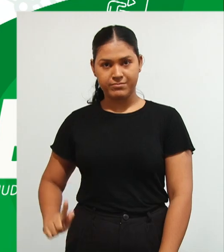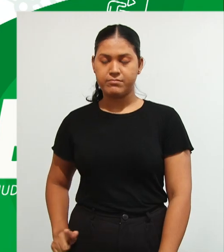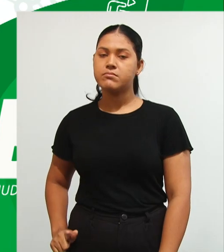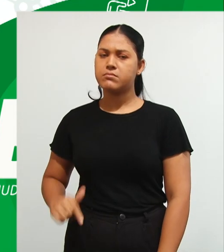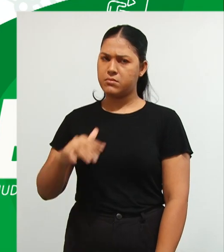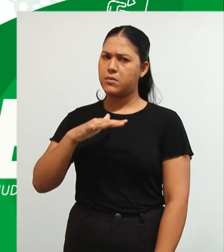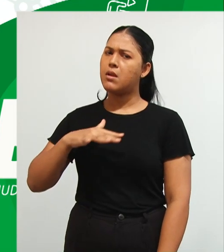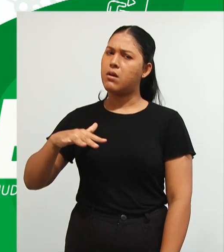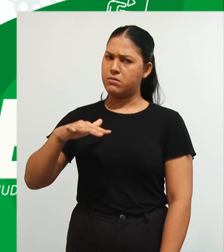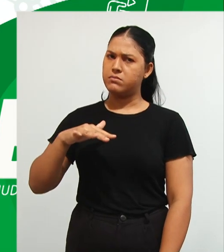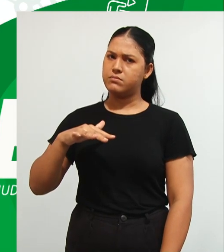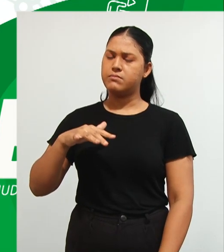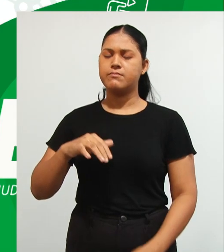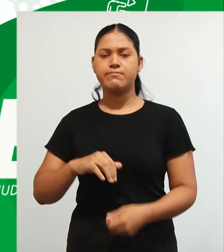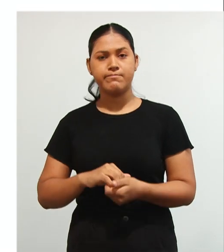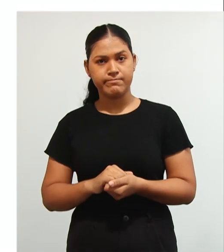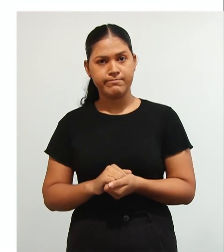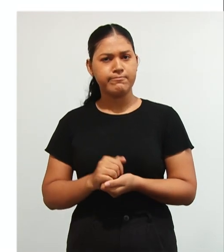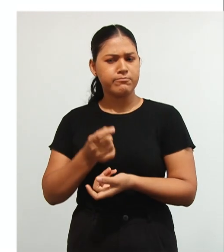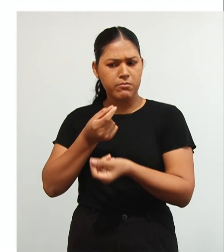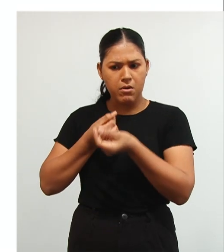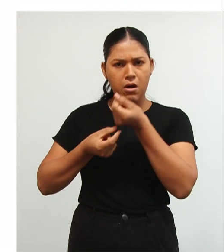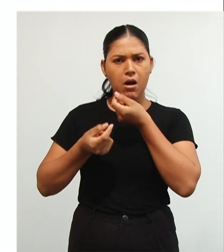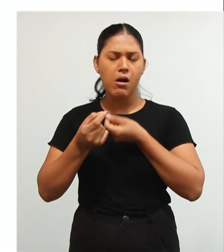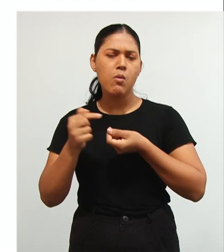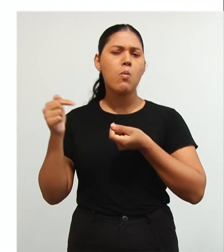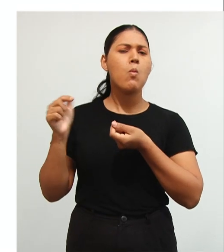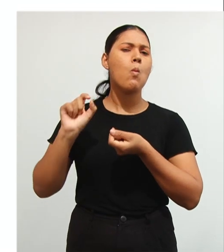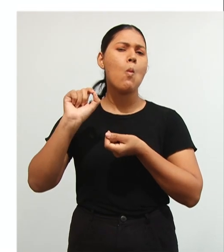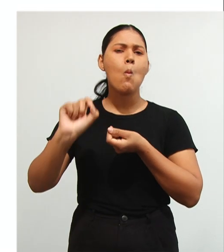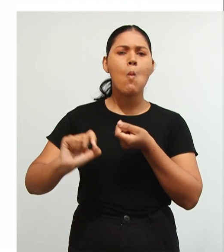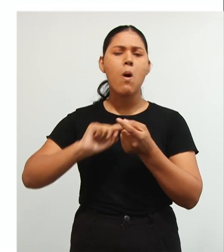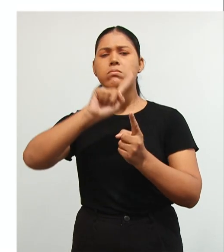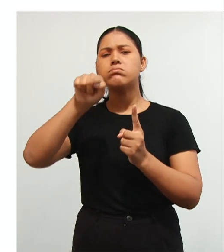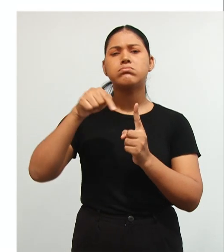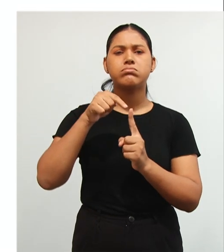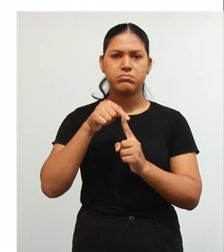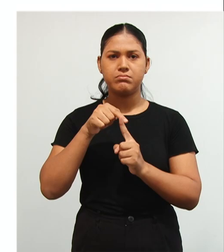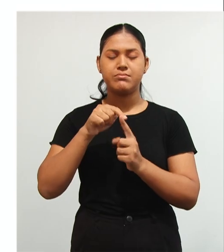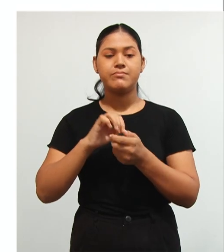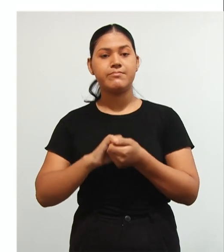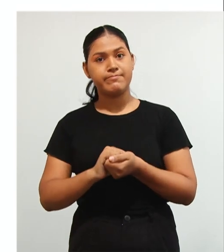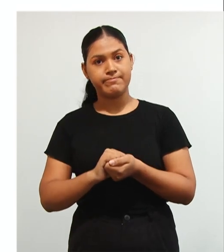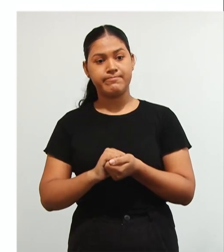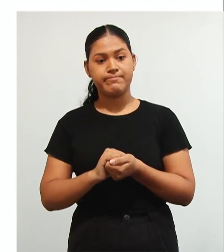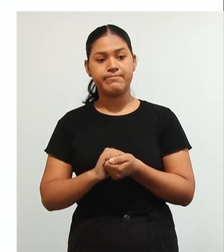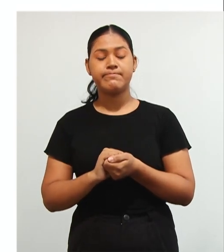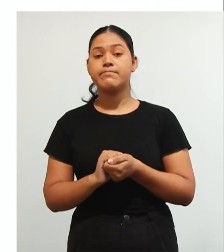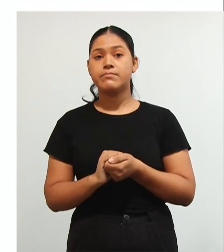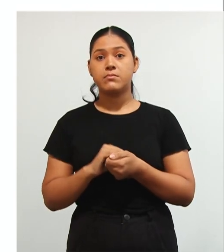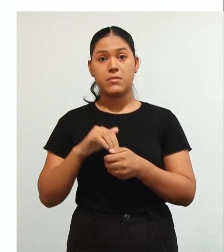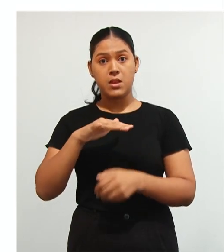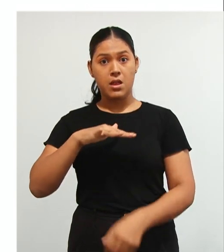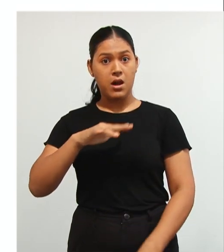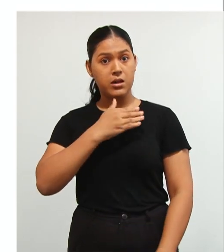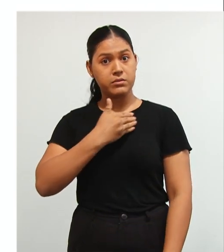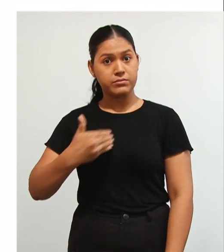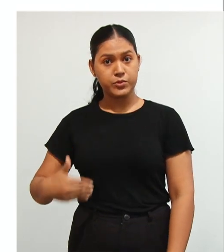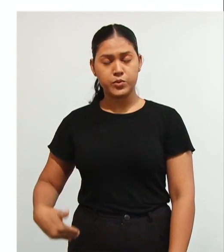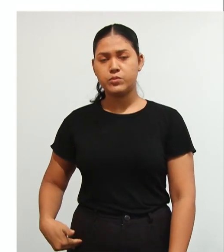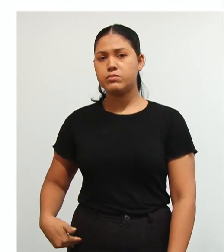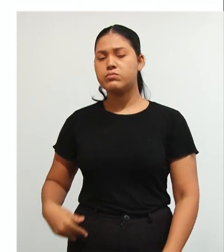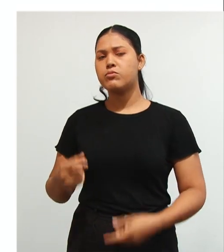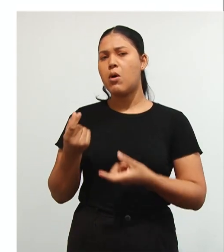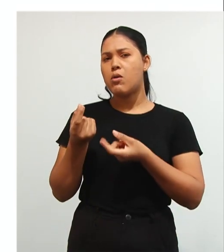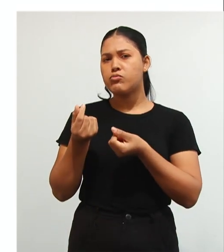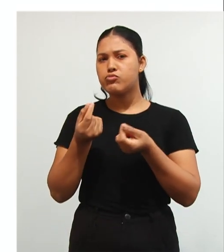público na economia. O que faz o Estado na economia, né? Vamos falar sobre o setor público, arrecadação e gasto público,